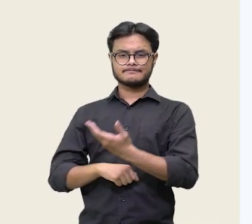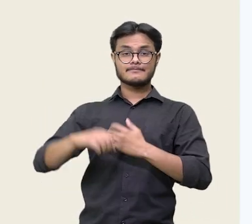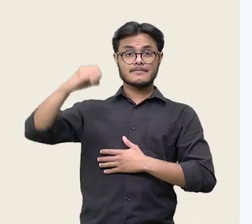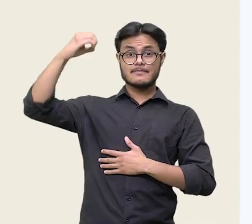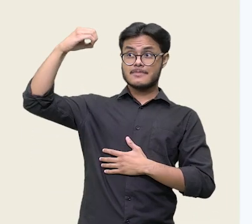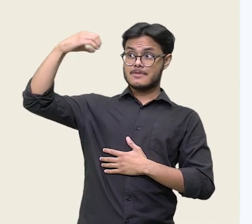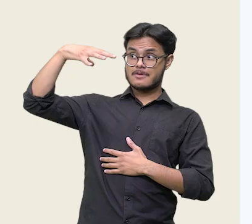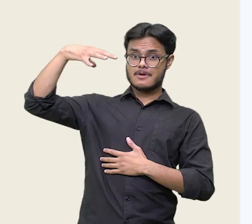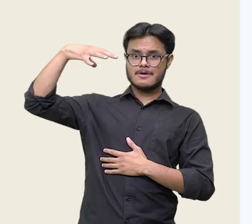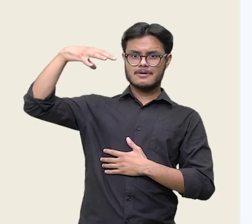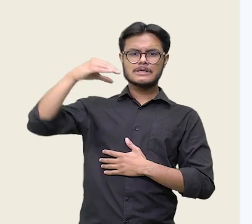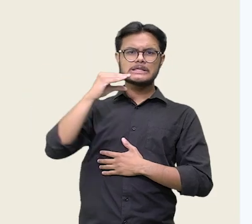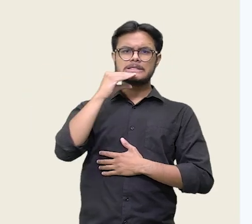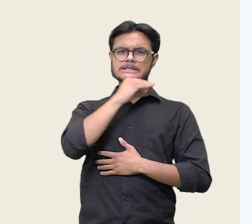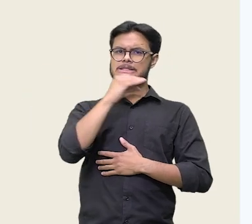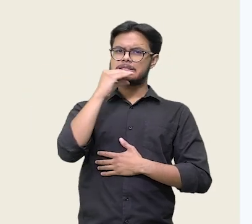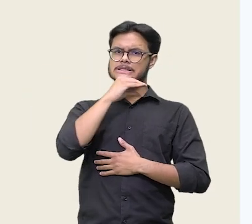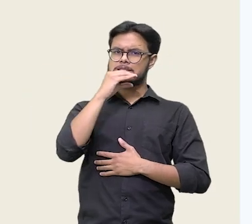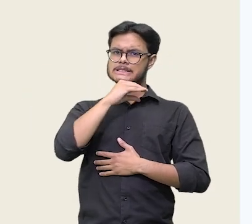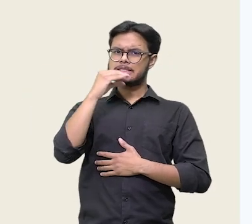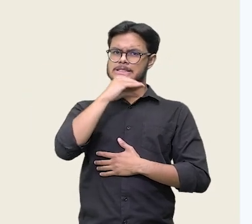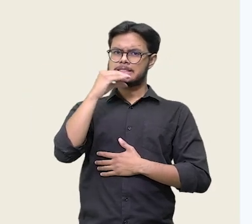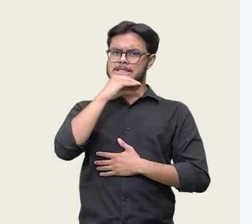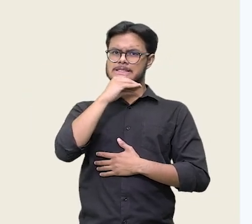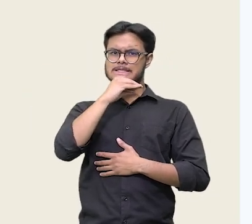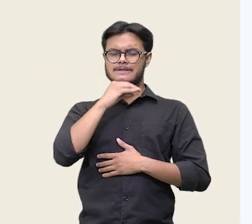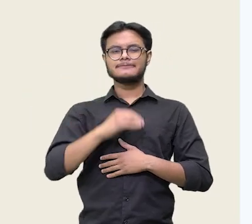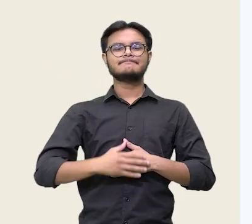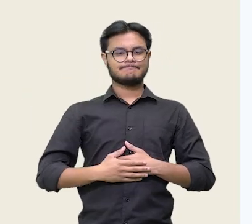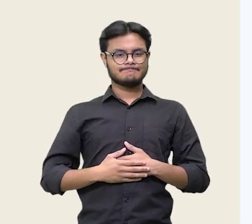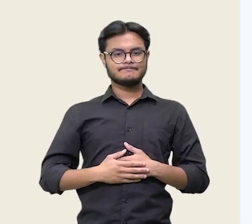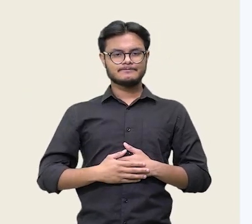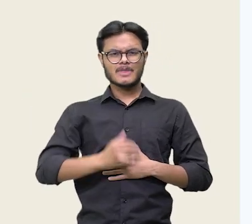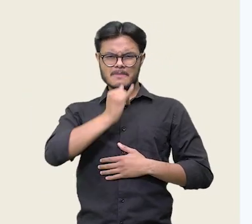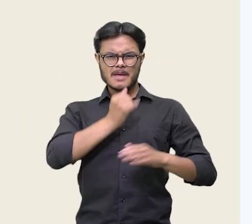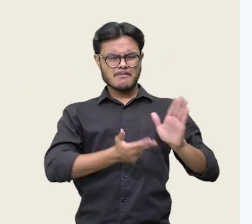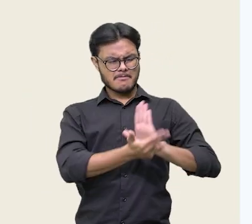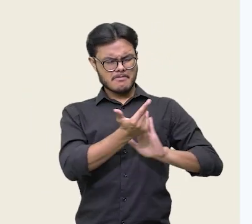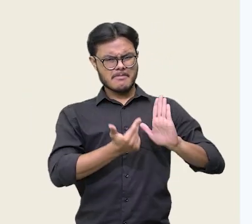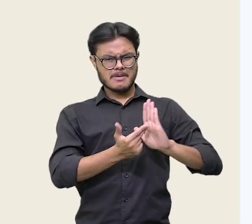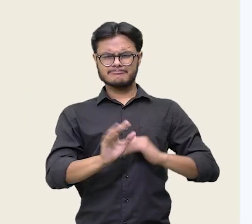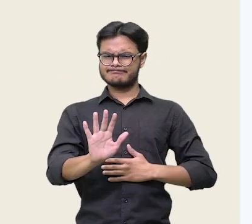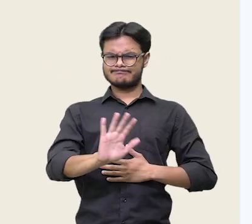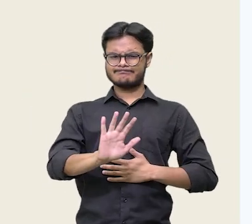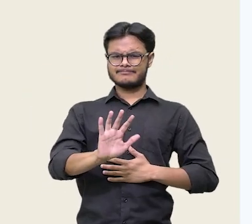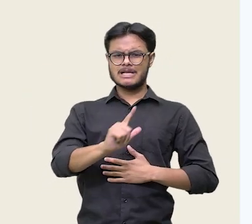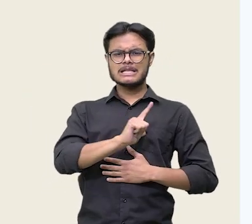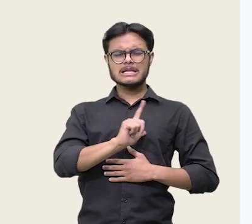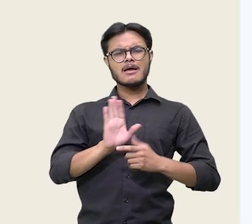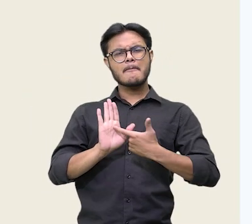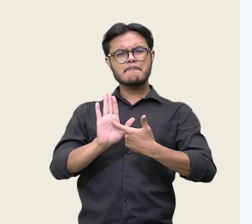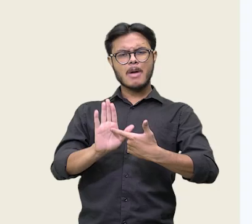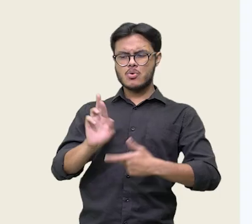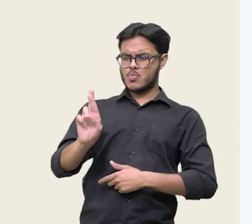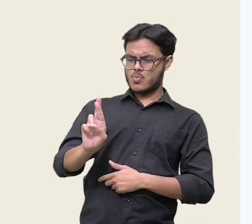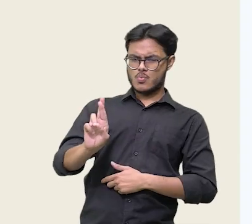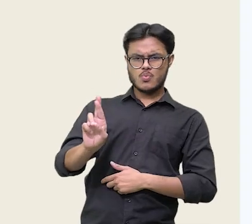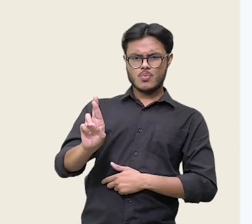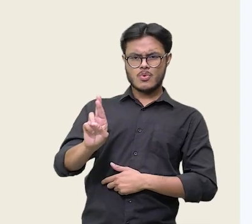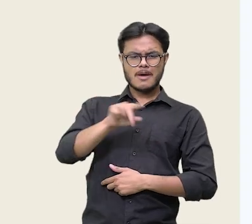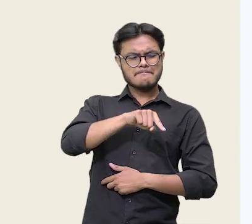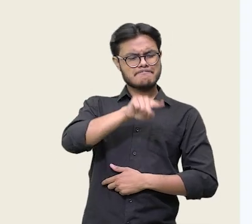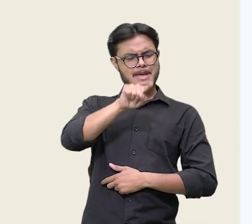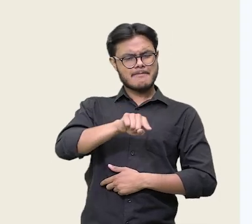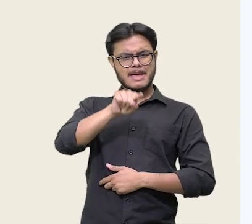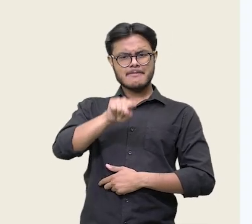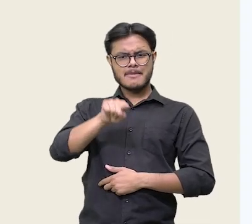ela também aquece, né? E aí nós, em vez de ficarmos desenhando lâmpada, ferro elétrico, chuveiro, nós criamos uma representação para o resistor, que